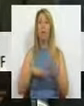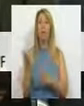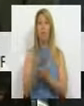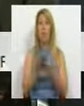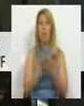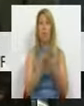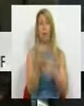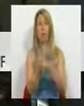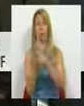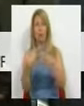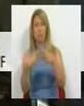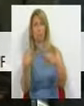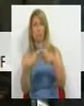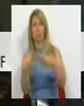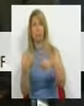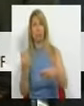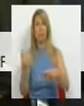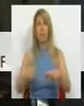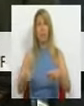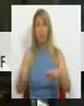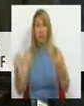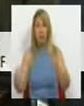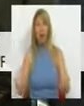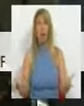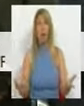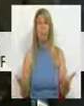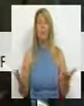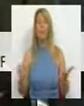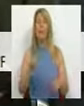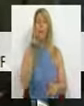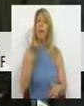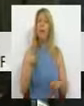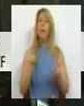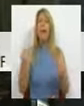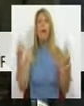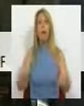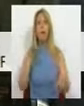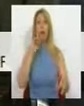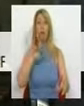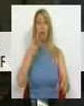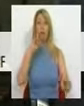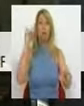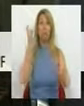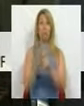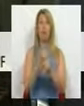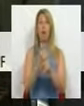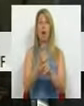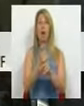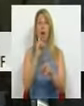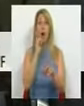de irregularidades são sintomáticos. E a questão é esta, existia uma auditora externa, enfim,